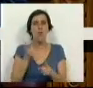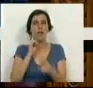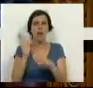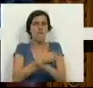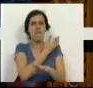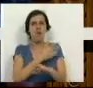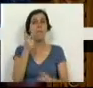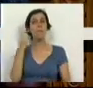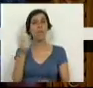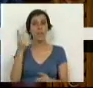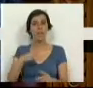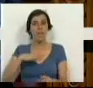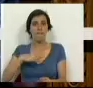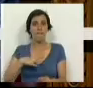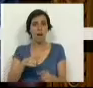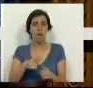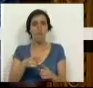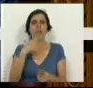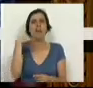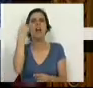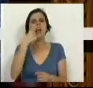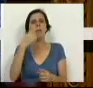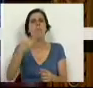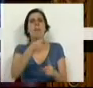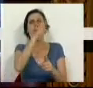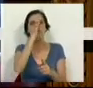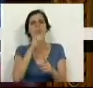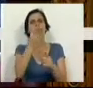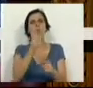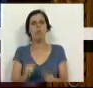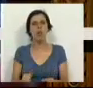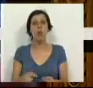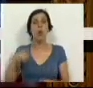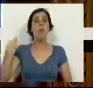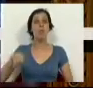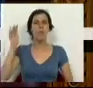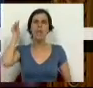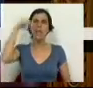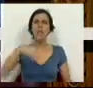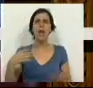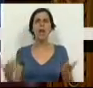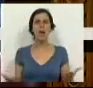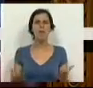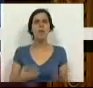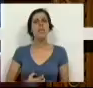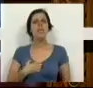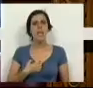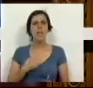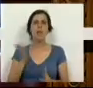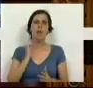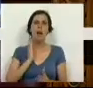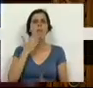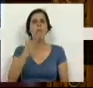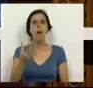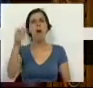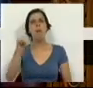prazo, ainda vive com o coração nas mãos. Que credibilidade nos merece um Governo que até o Presidente da República sentiu necessidade de chamar o